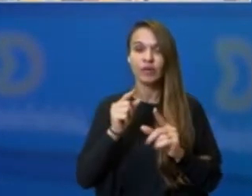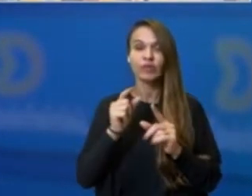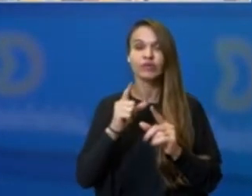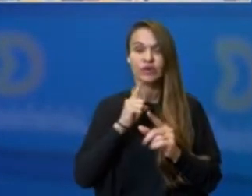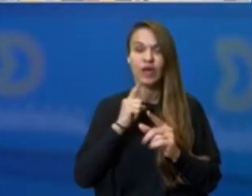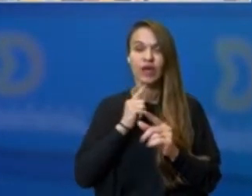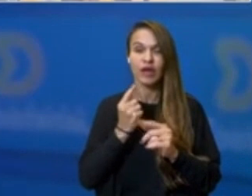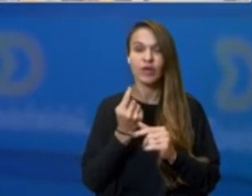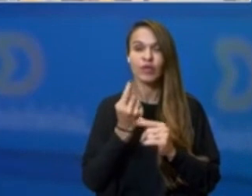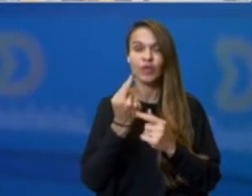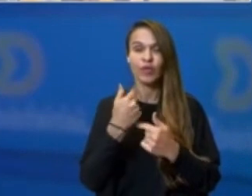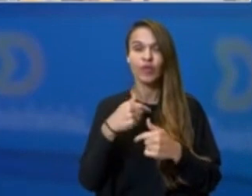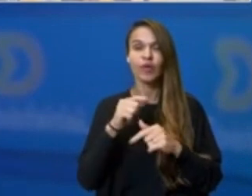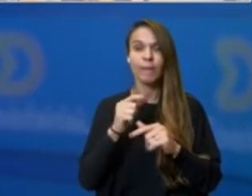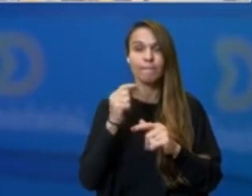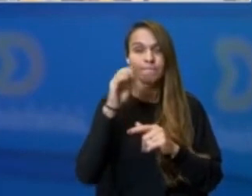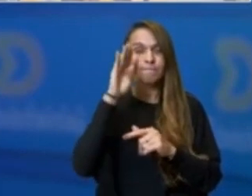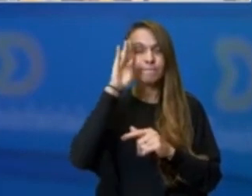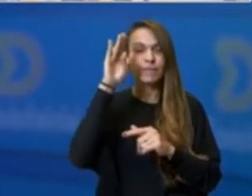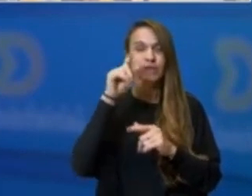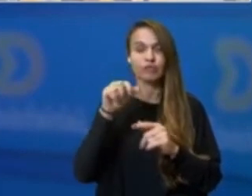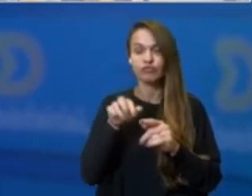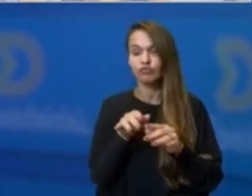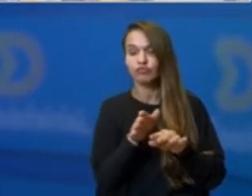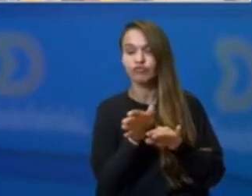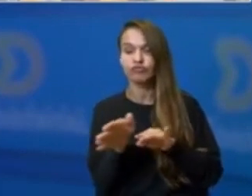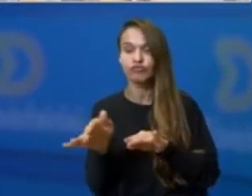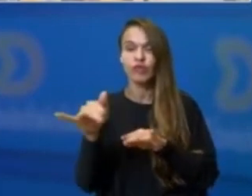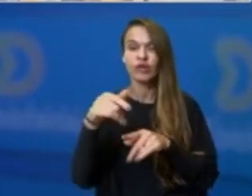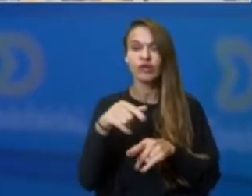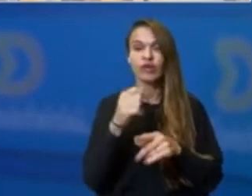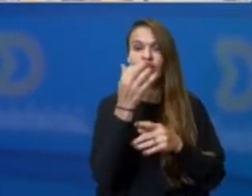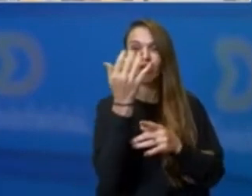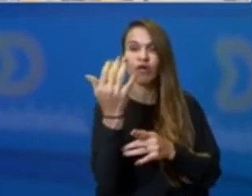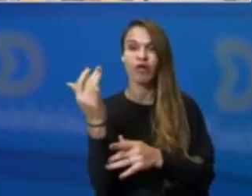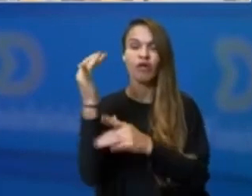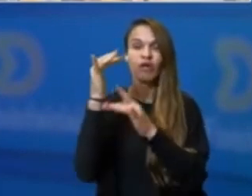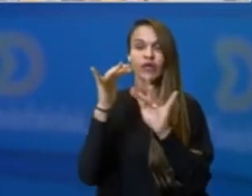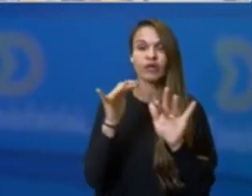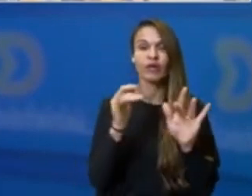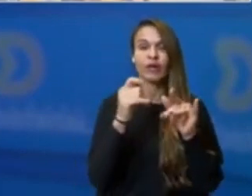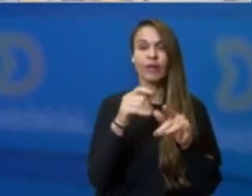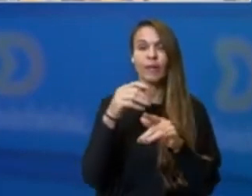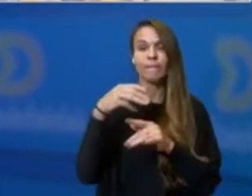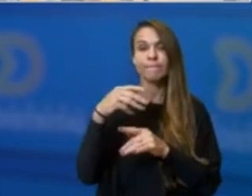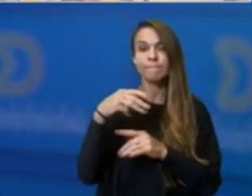difusa, principalmente naquelas áreas onde a gente tem vegetação de campo, como, por exemplo, na PM do Taquari.